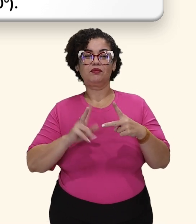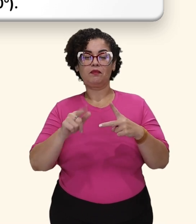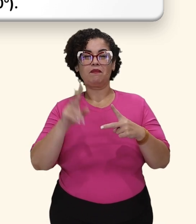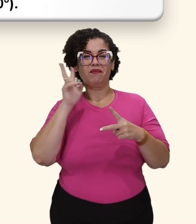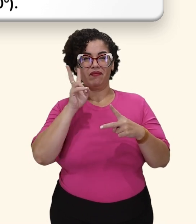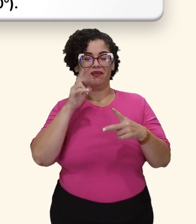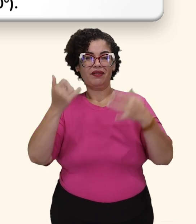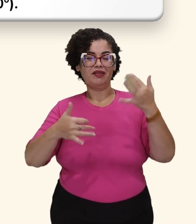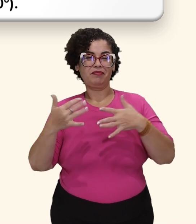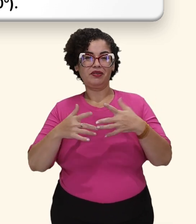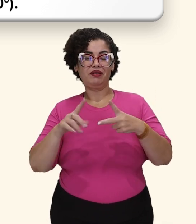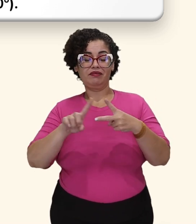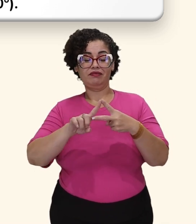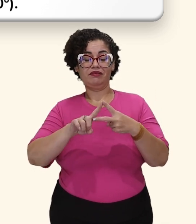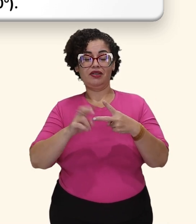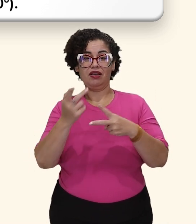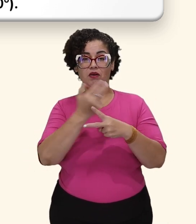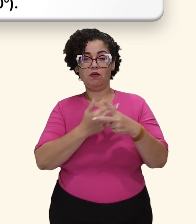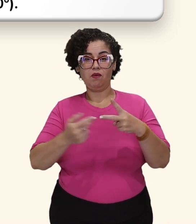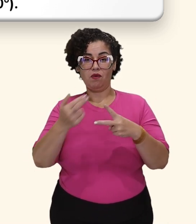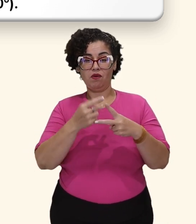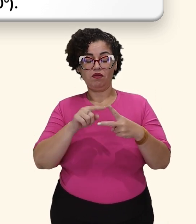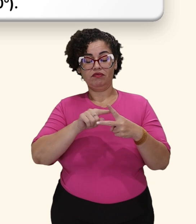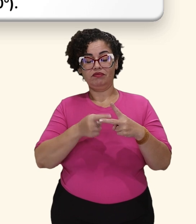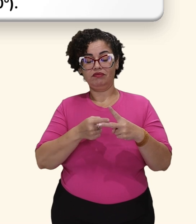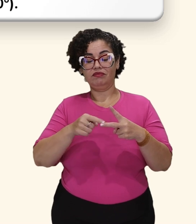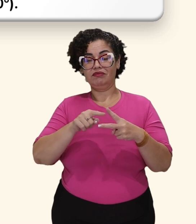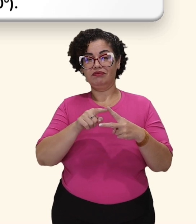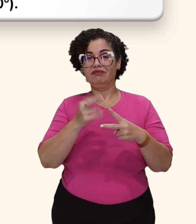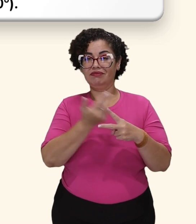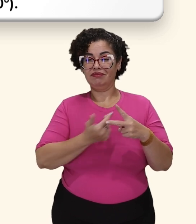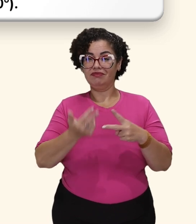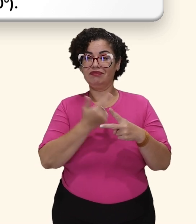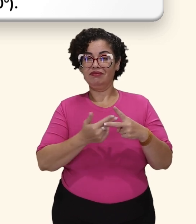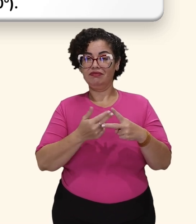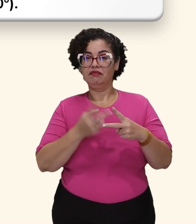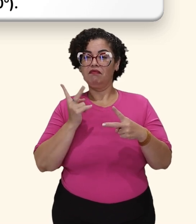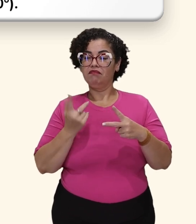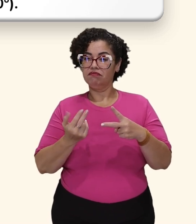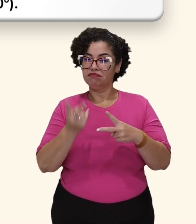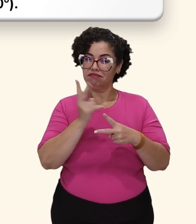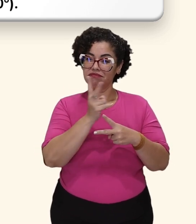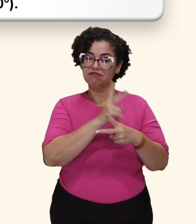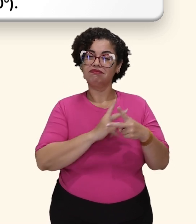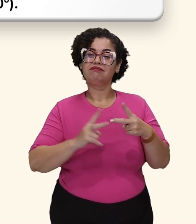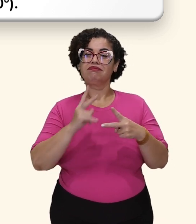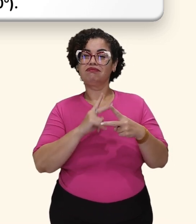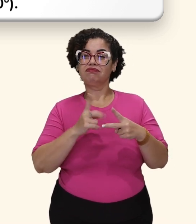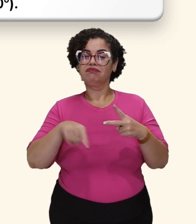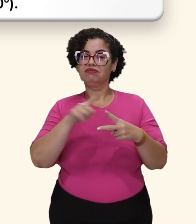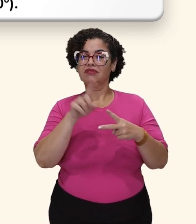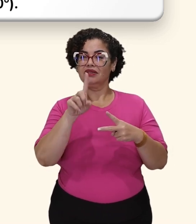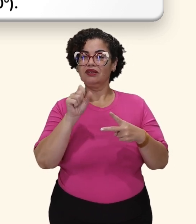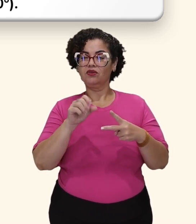lados. Lembra que a gente falou que lados iguais se opõem a ângulos iguais? Então, se os lados têm a mesma medida e